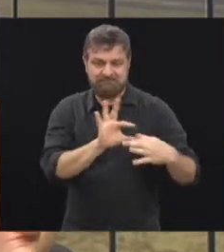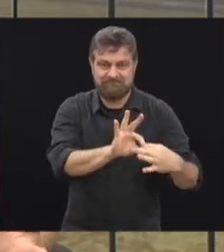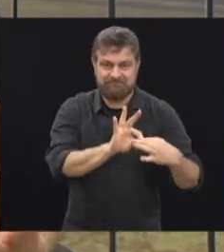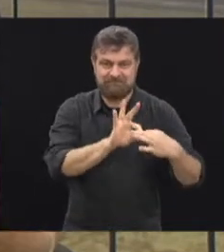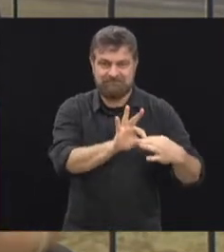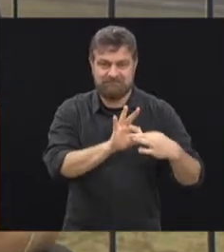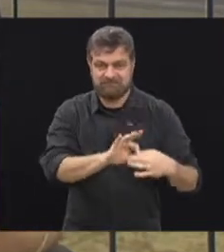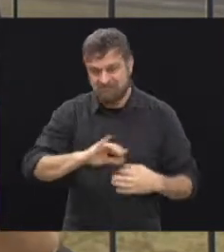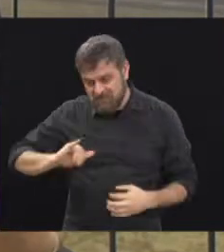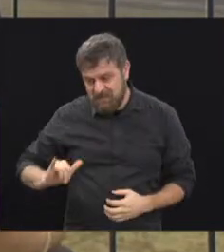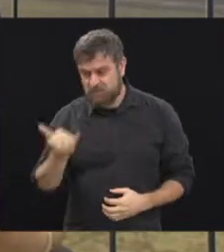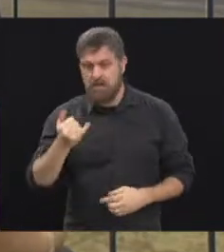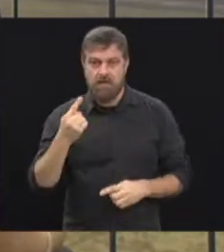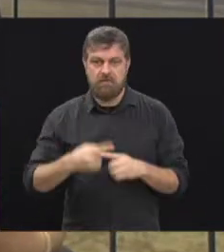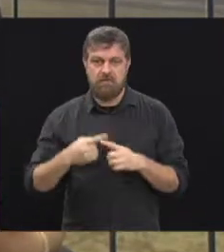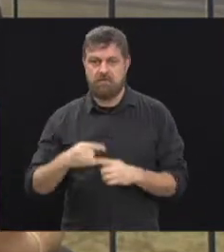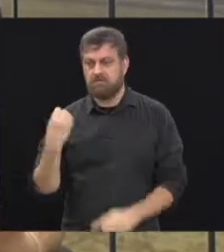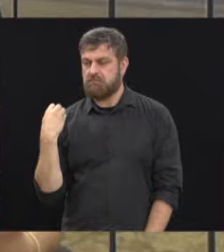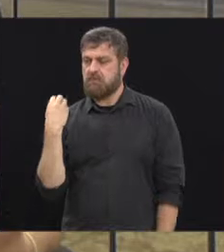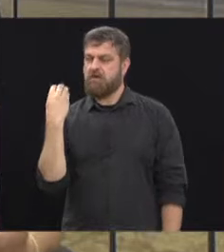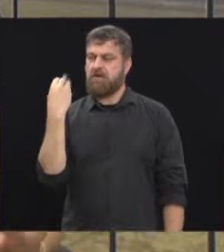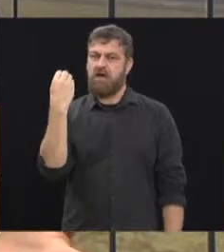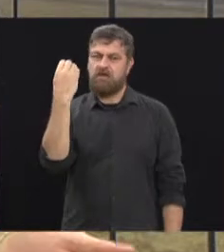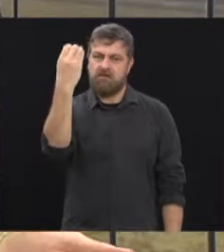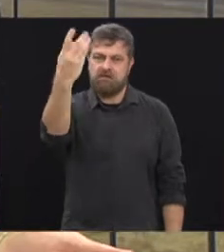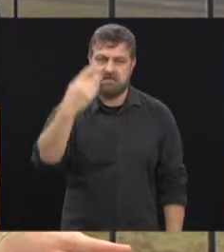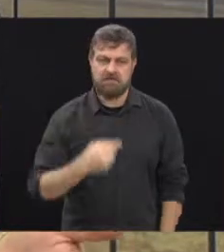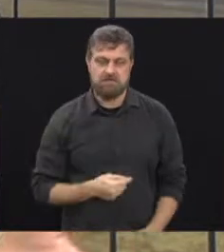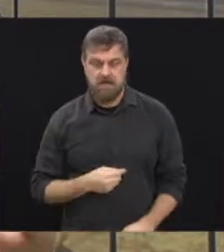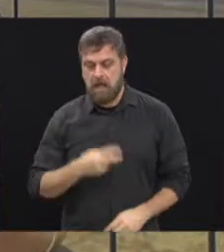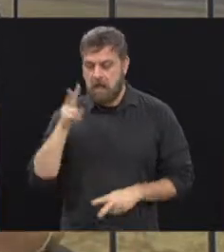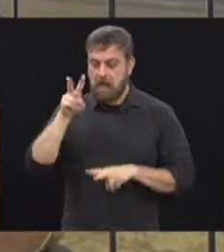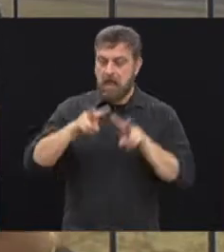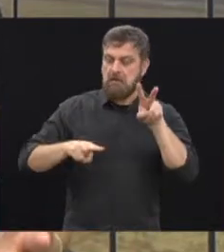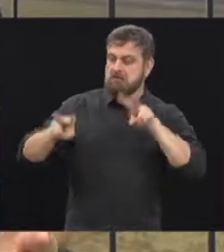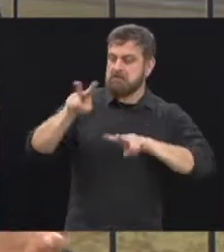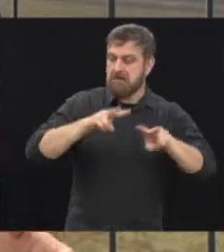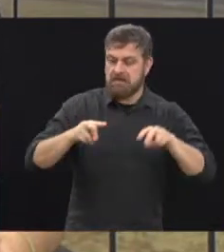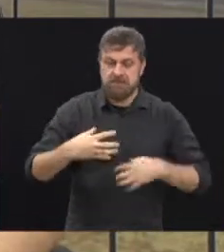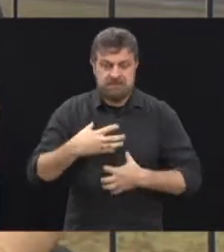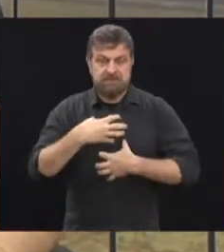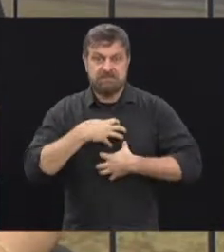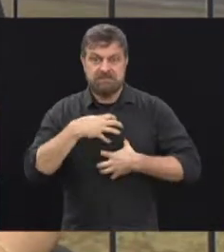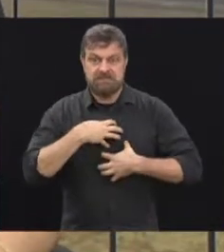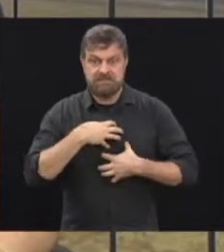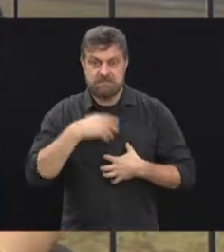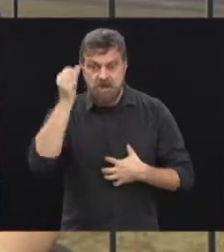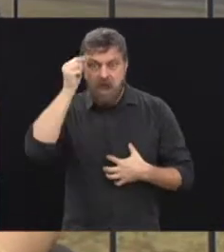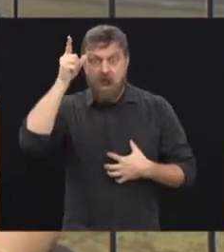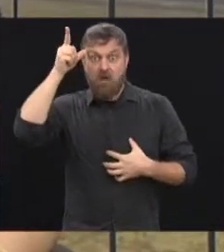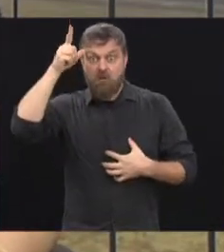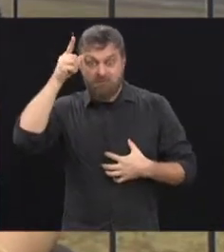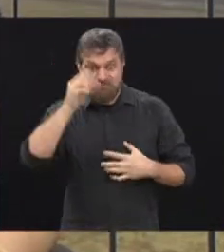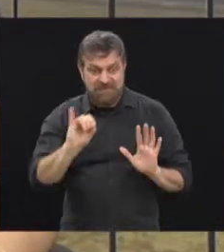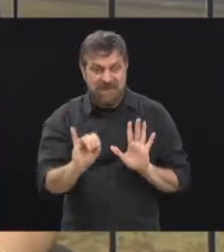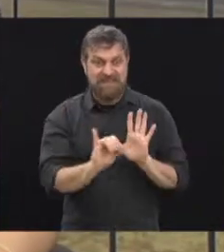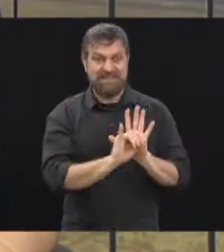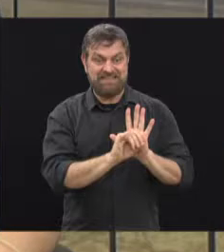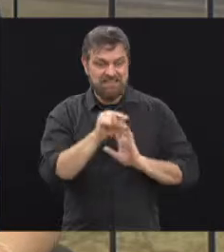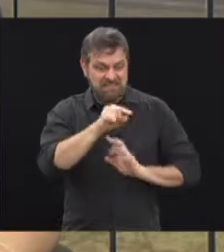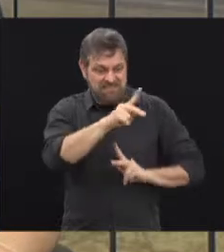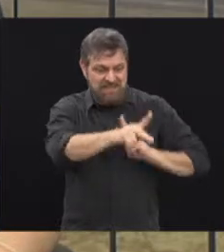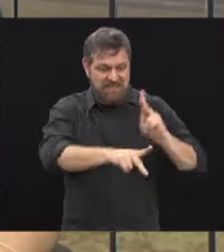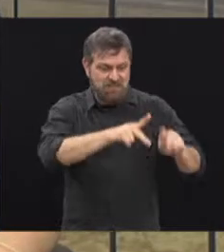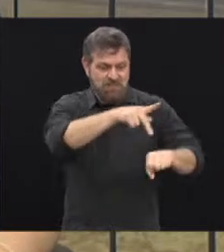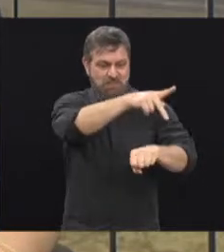ele não faz você viajar sobre um olhar de um turista, você mergulha na cultura, na vivência, no